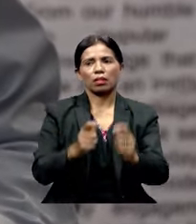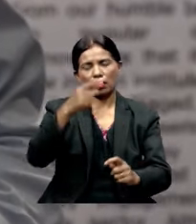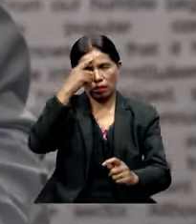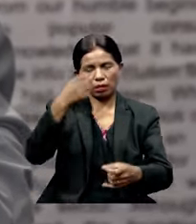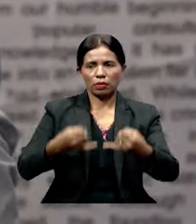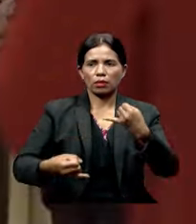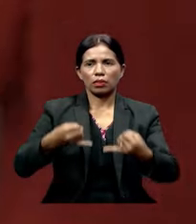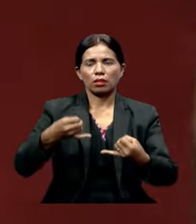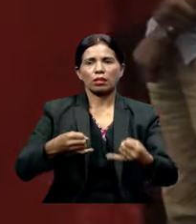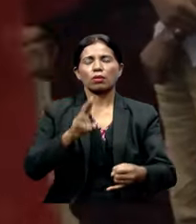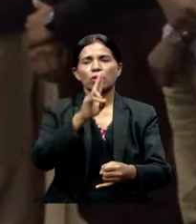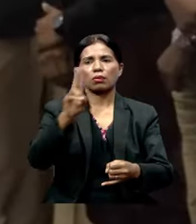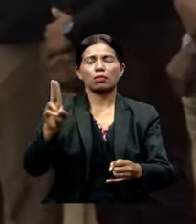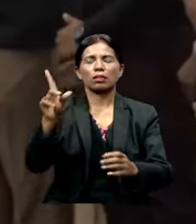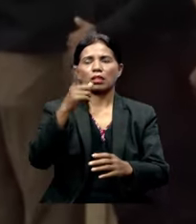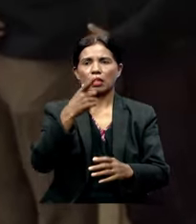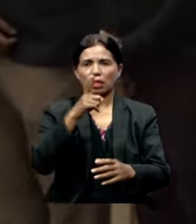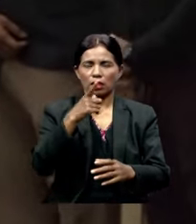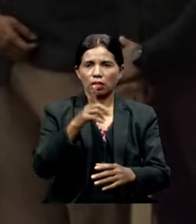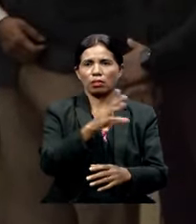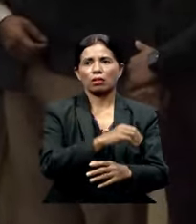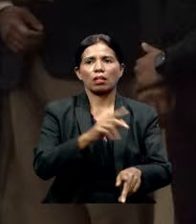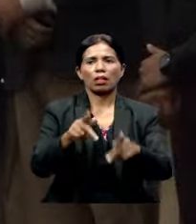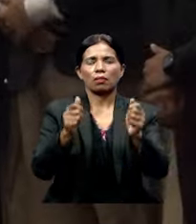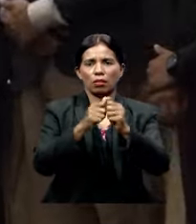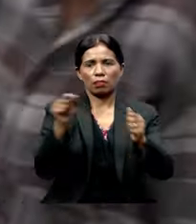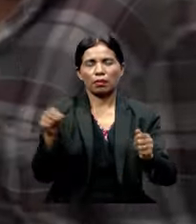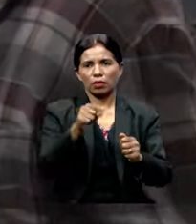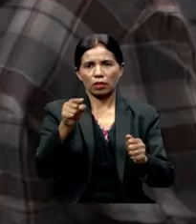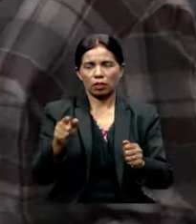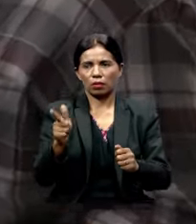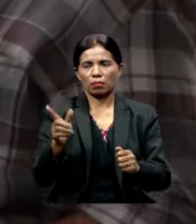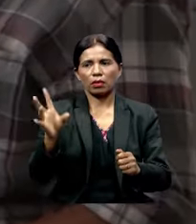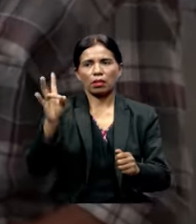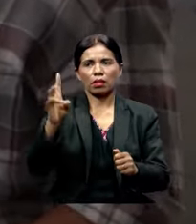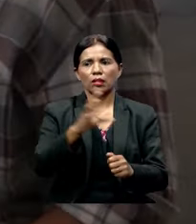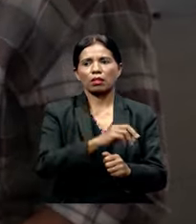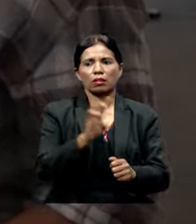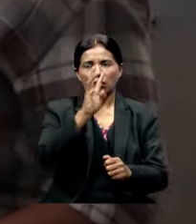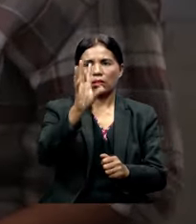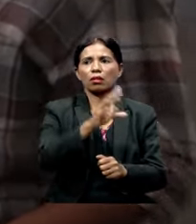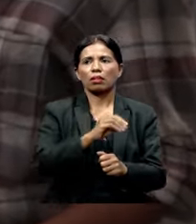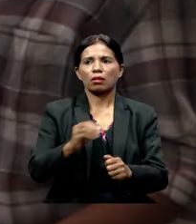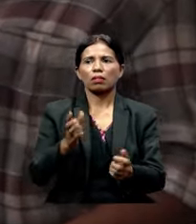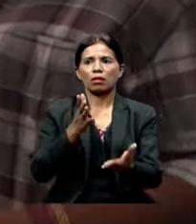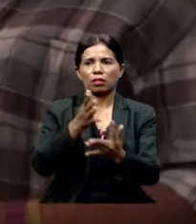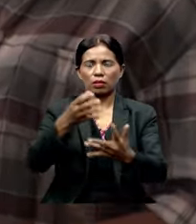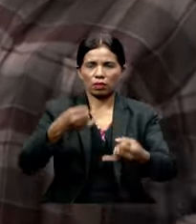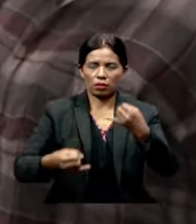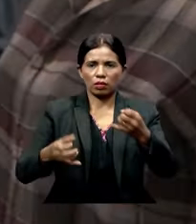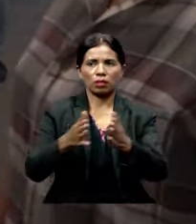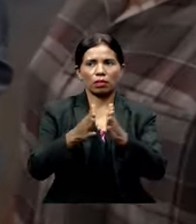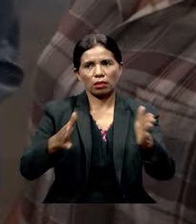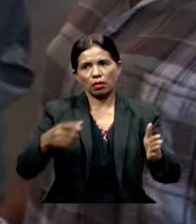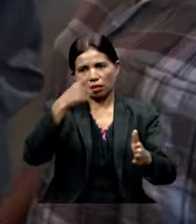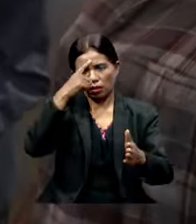sira usa linguagem ou termo jurídico, no ema ou por cento anulo resinen, preocupa custo ou de acesso à justiça bot, tamba se